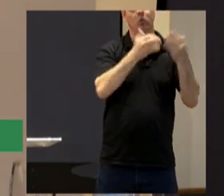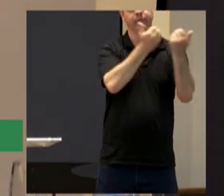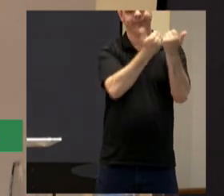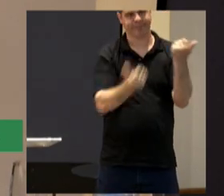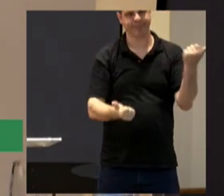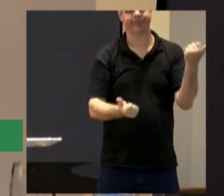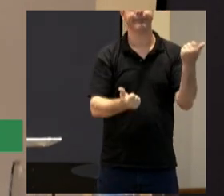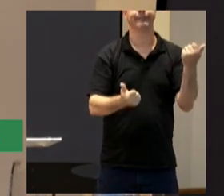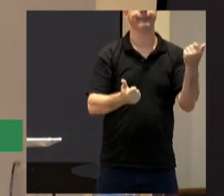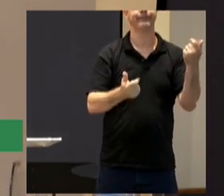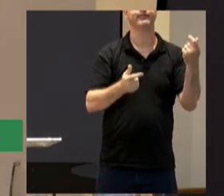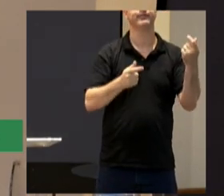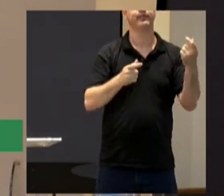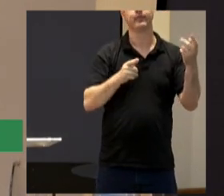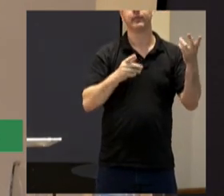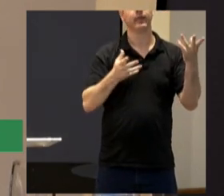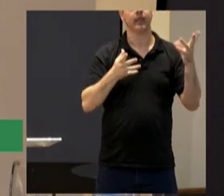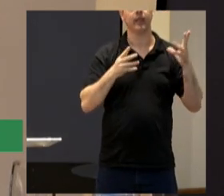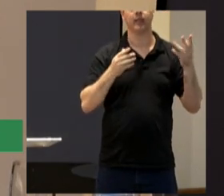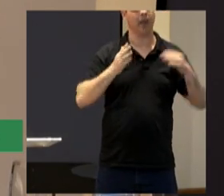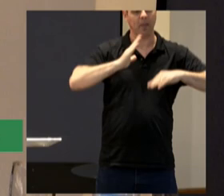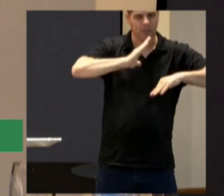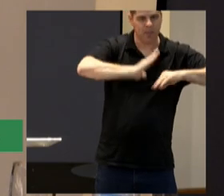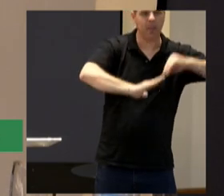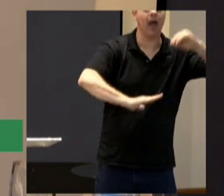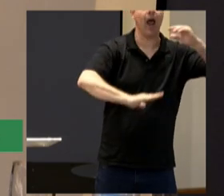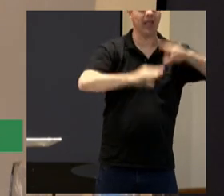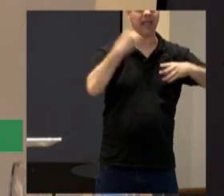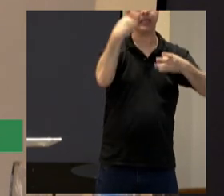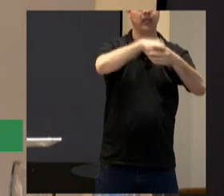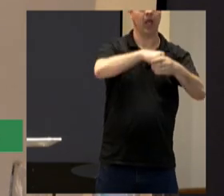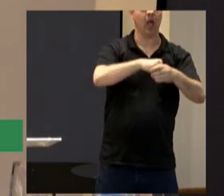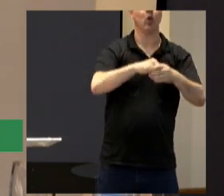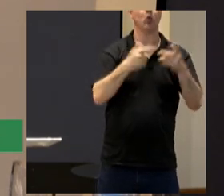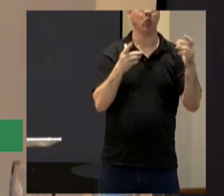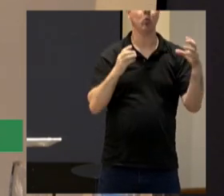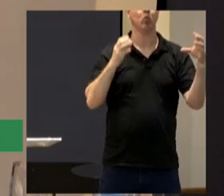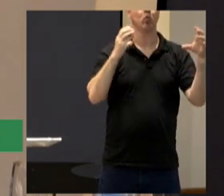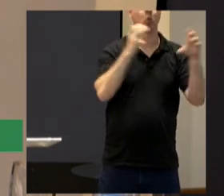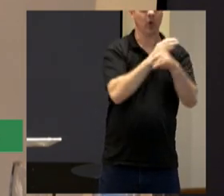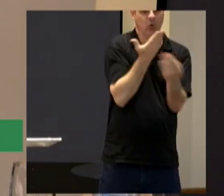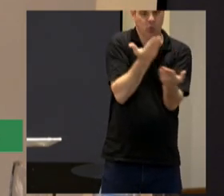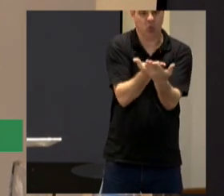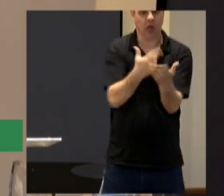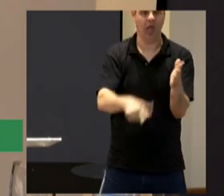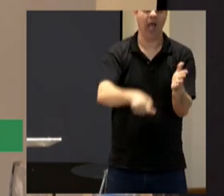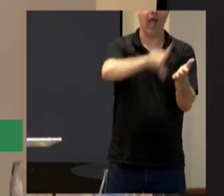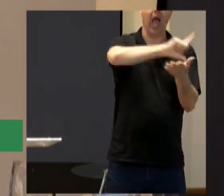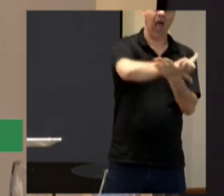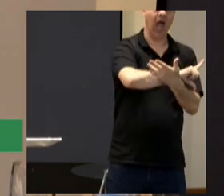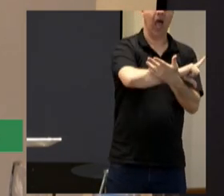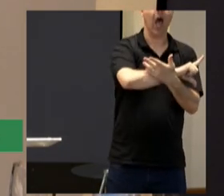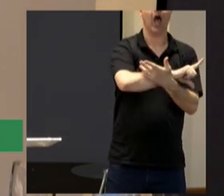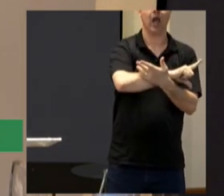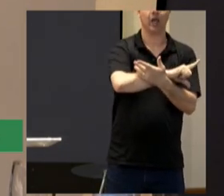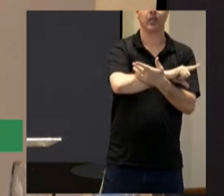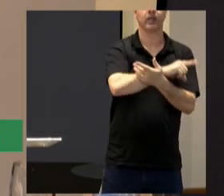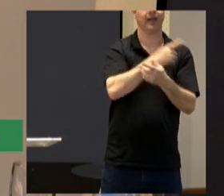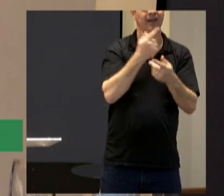direção, professores, e que essa prática seja feita com base no estudo, para que a gente não